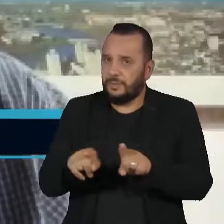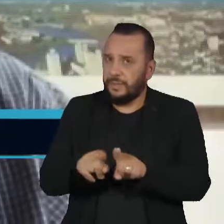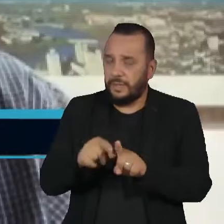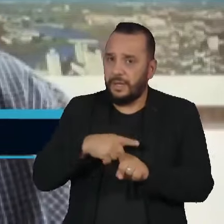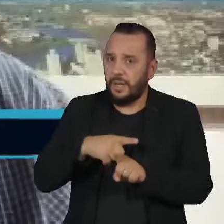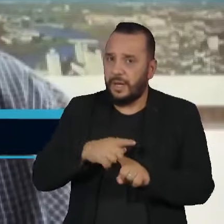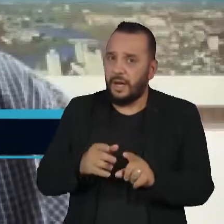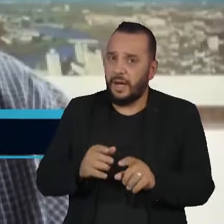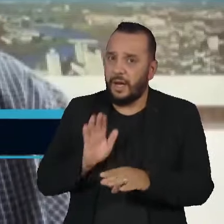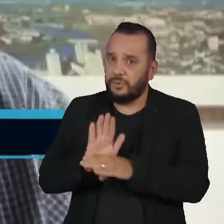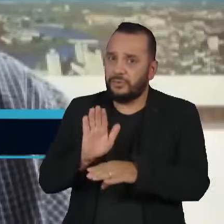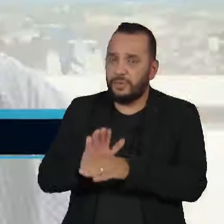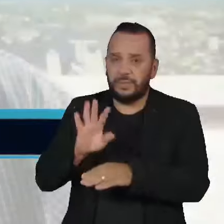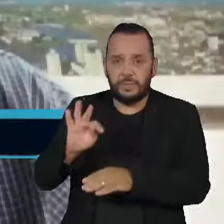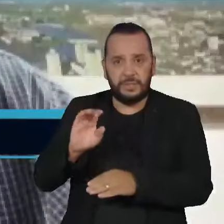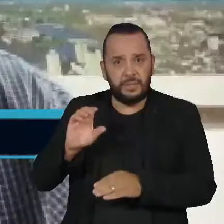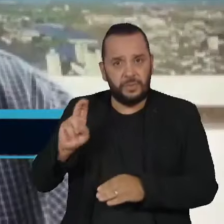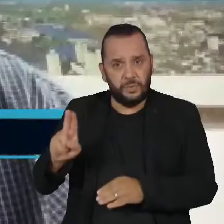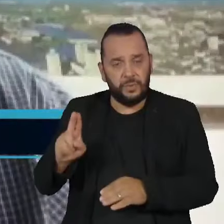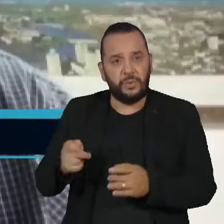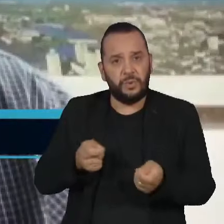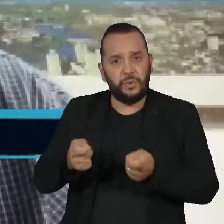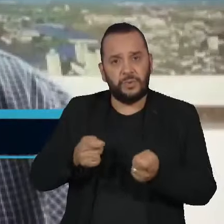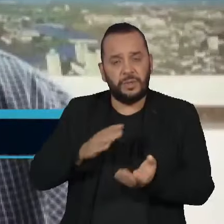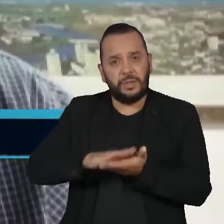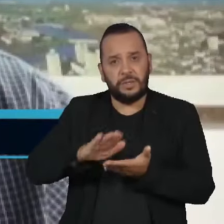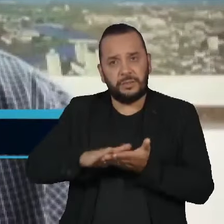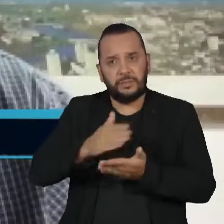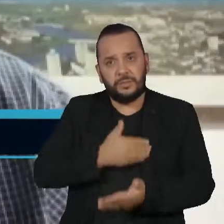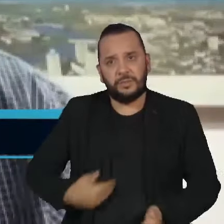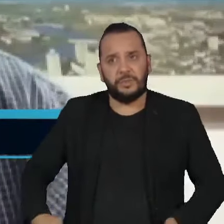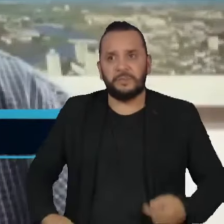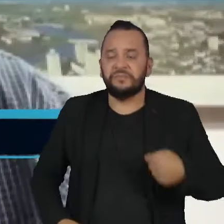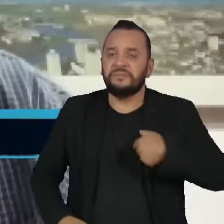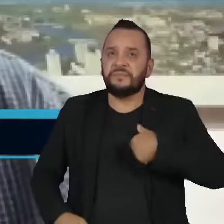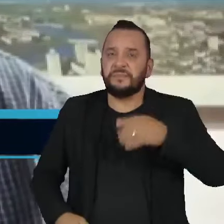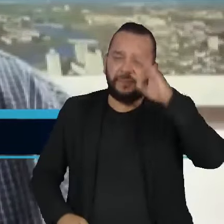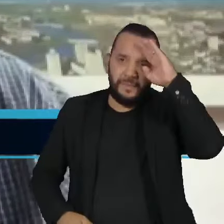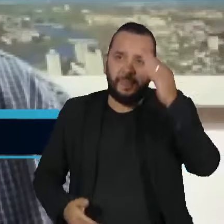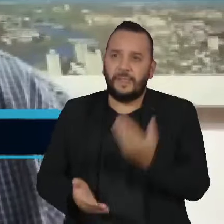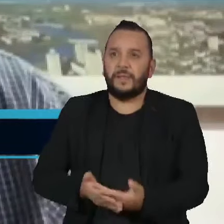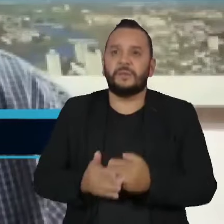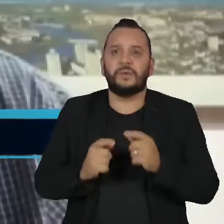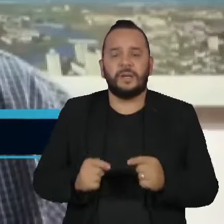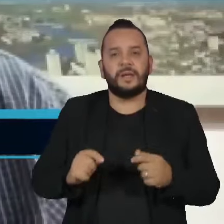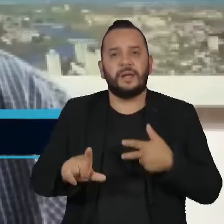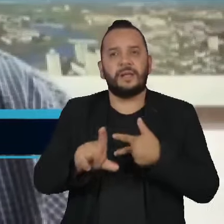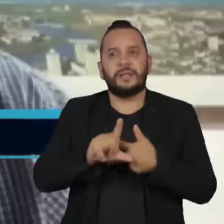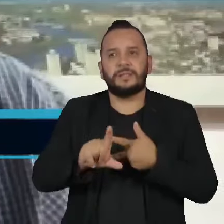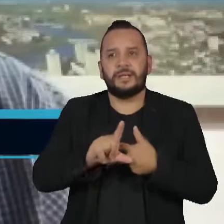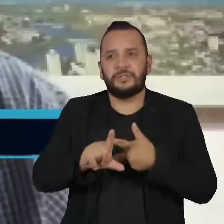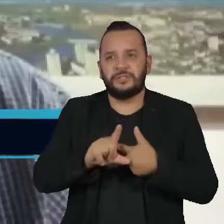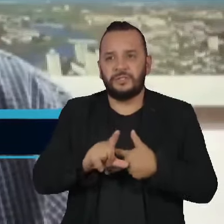Contas, controlar os gastos públicos, né? Então, sem dúvida alguma, aí há uma omissão profunda do Legislativo e nós precisamos que isso mude.